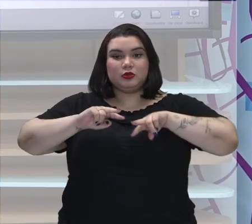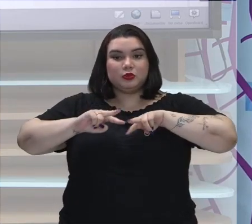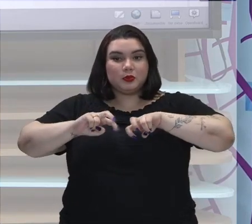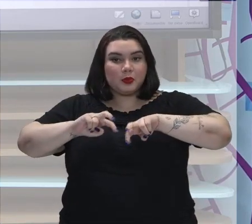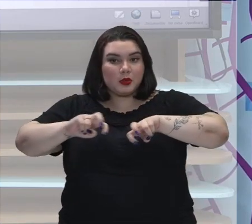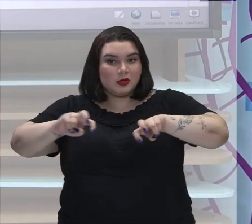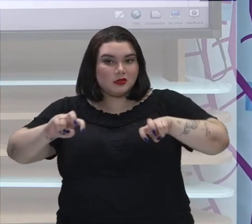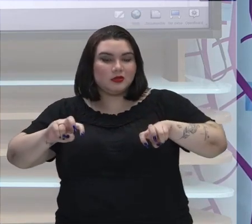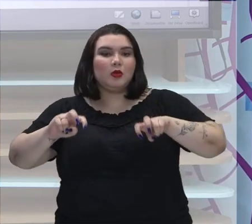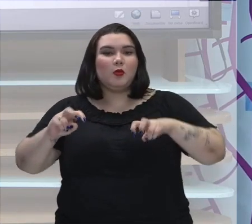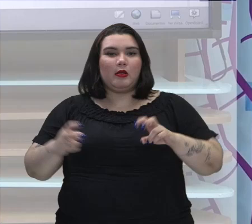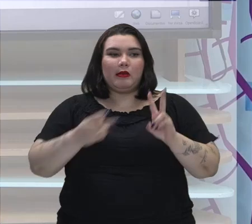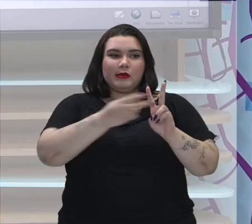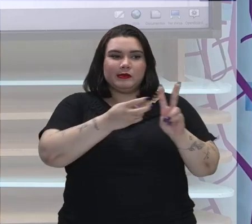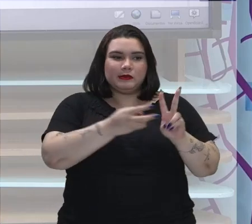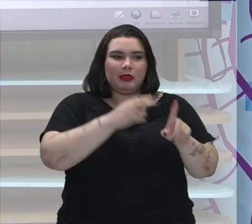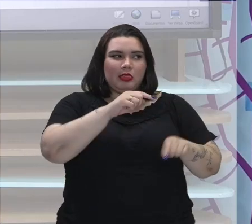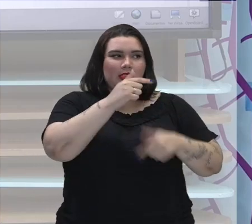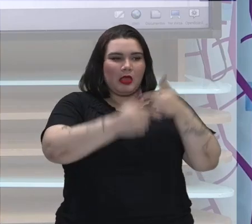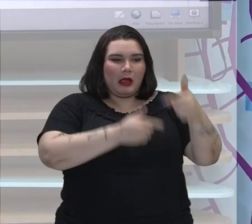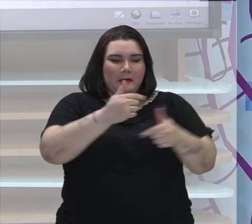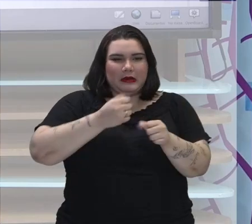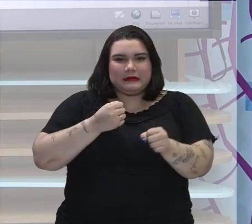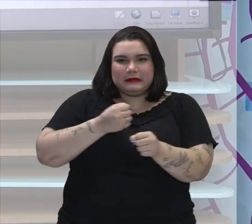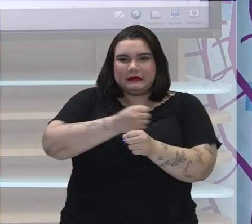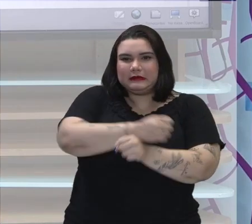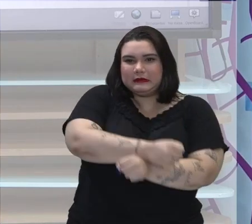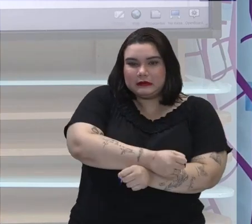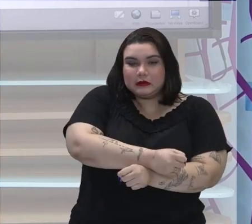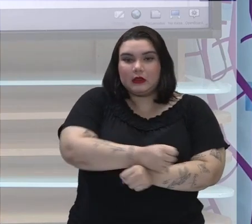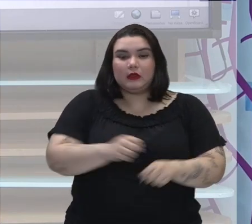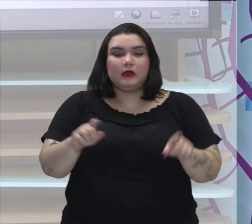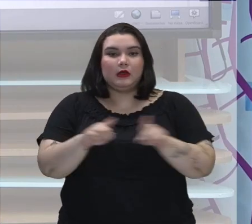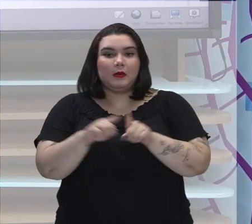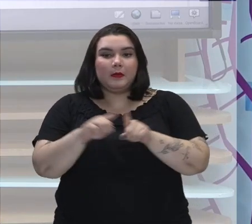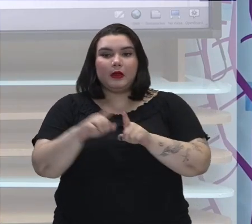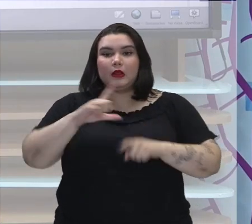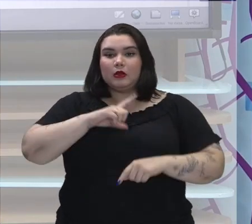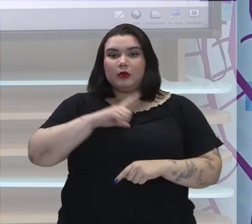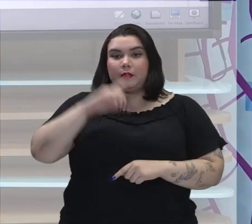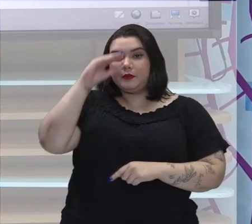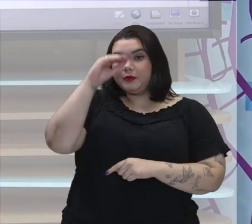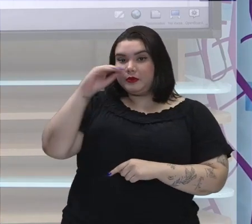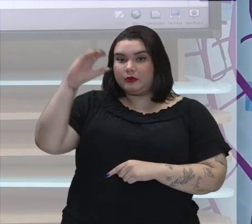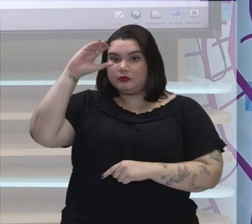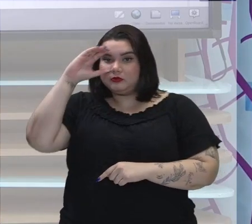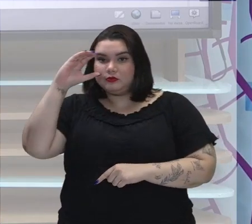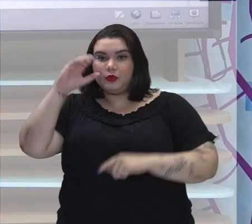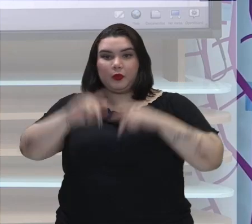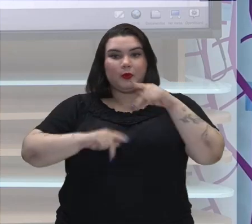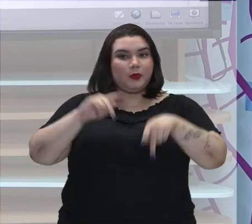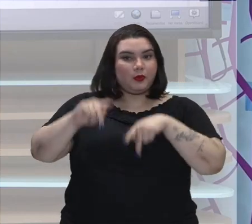de obra indígena e também, né, dos conhecimentos desses povos para o